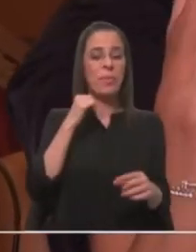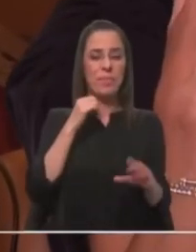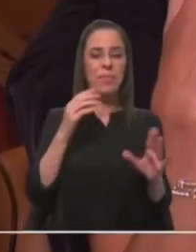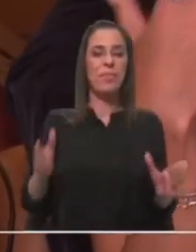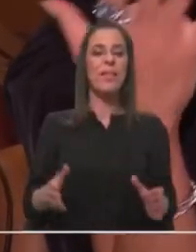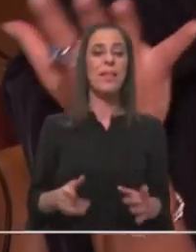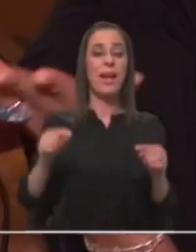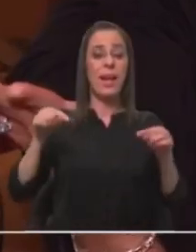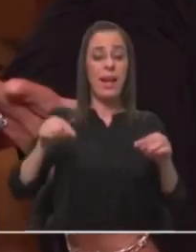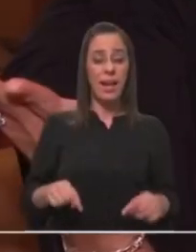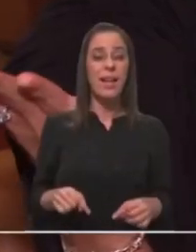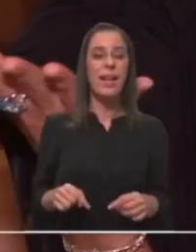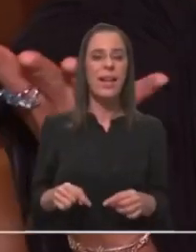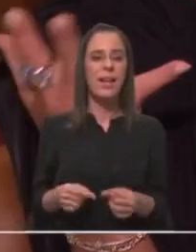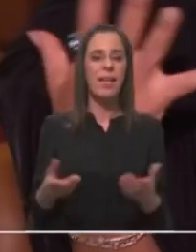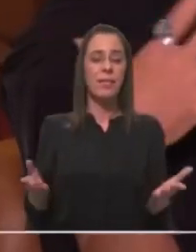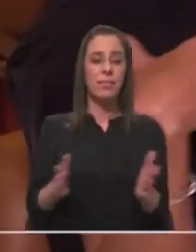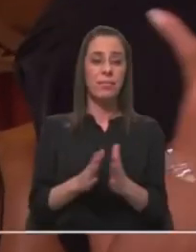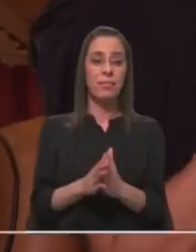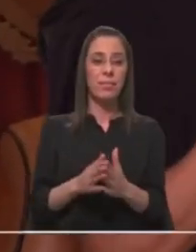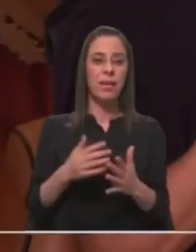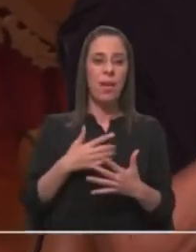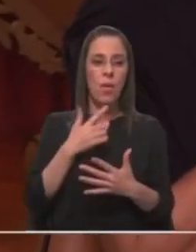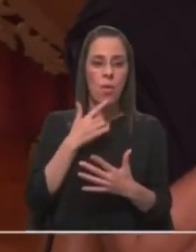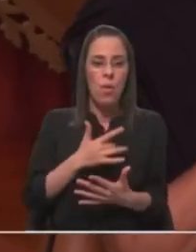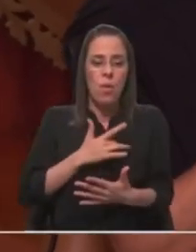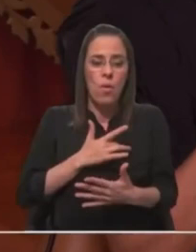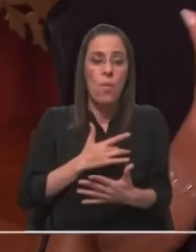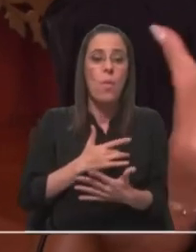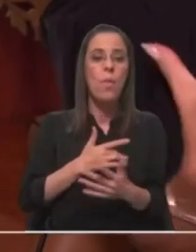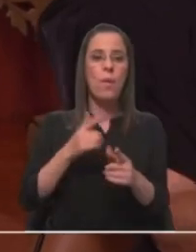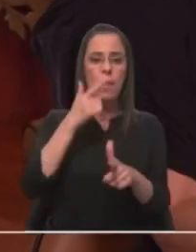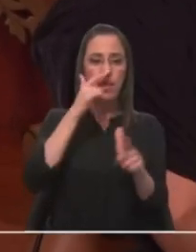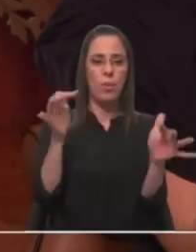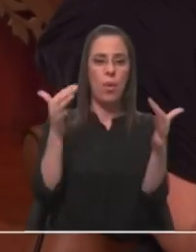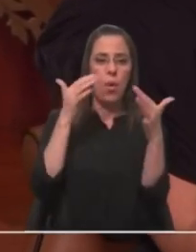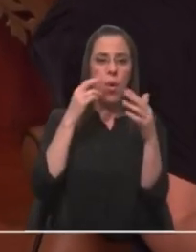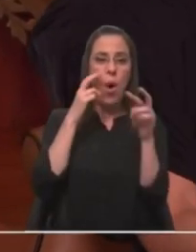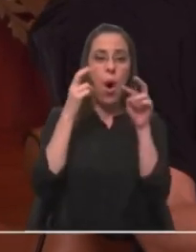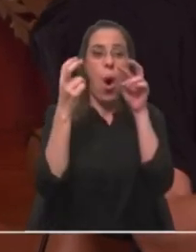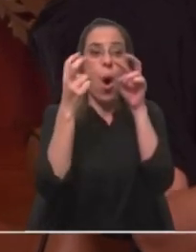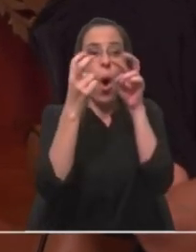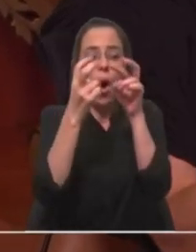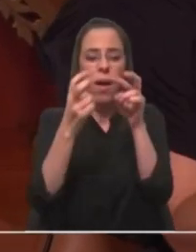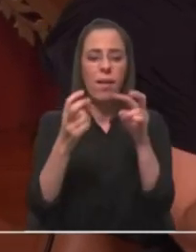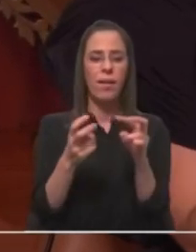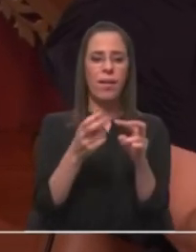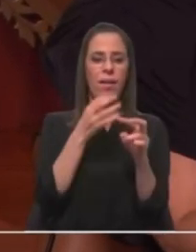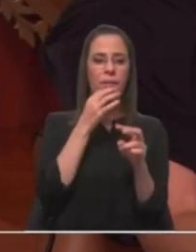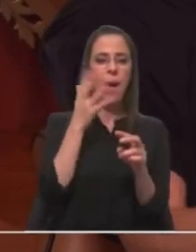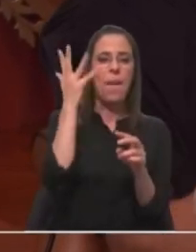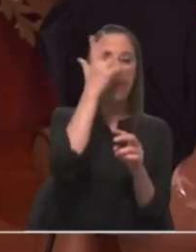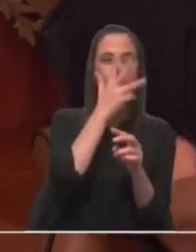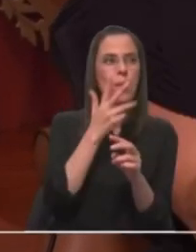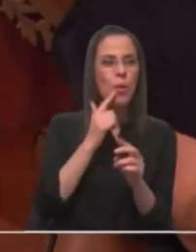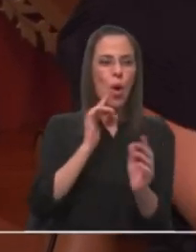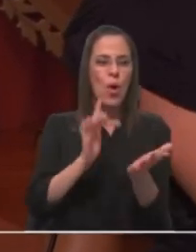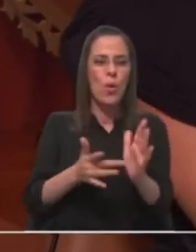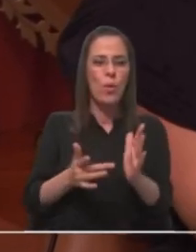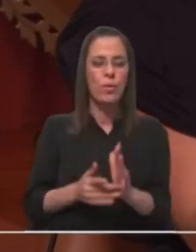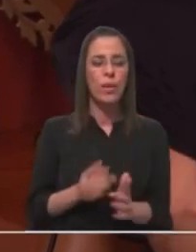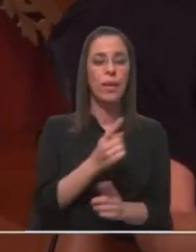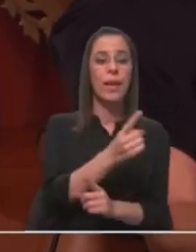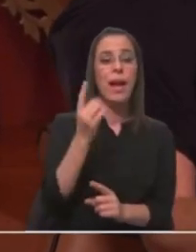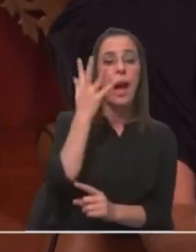é? E aqui, nossa, a gente recebe um amor, e as pessoas olham no olho e falam das personagens, do que